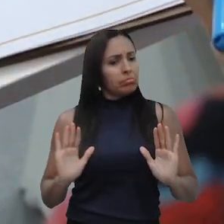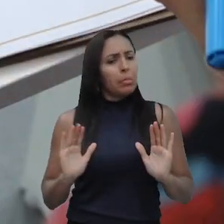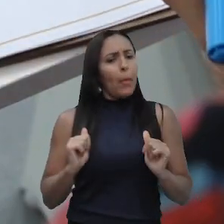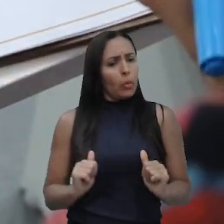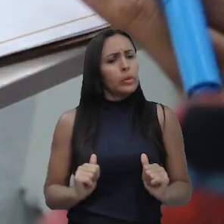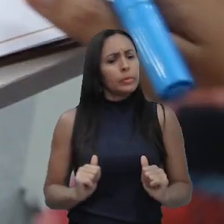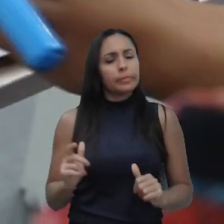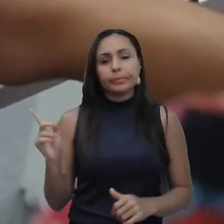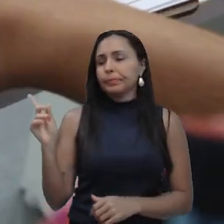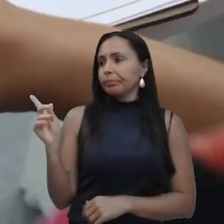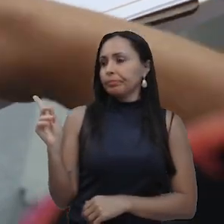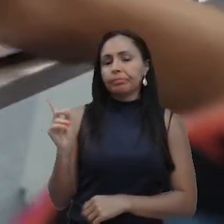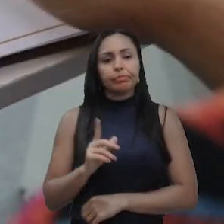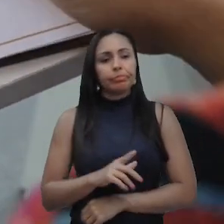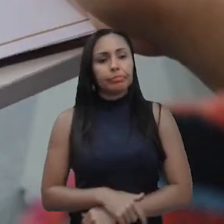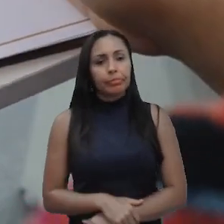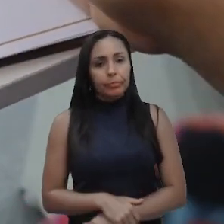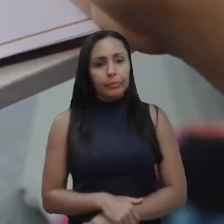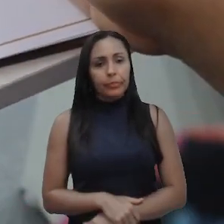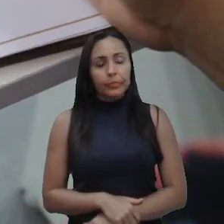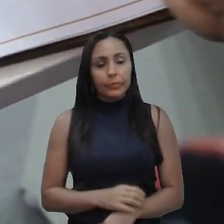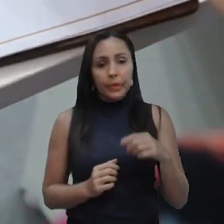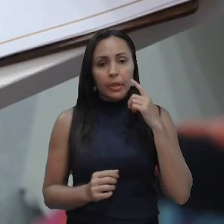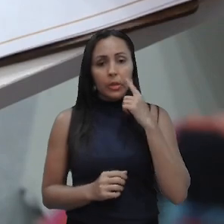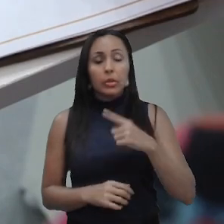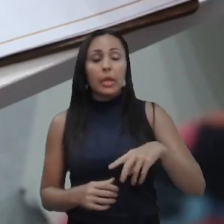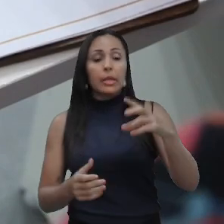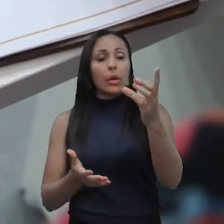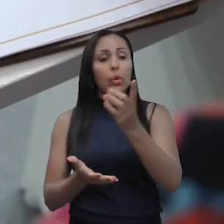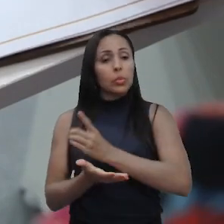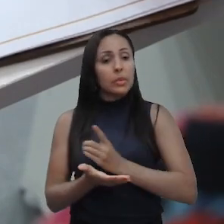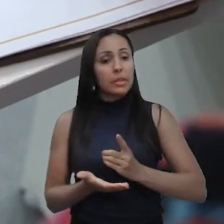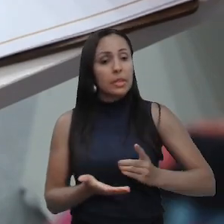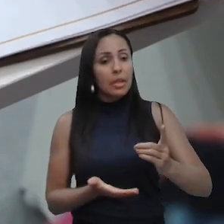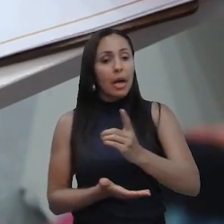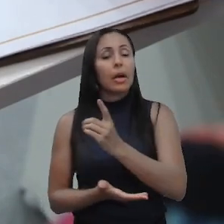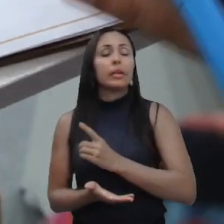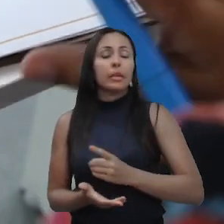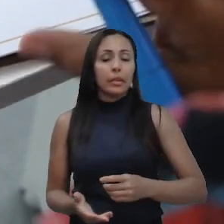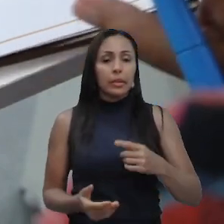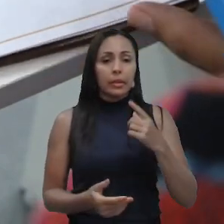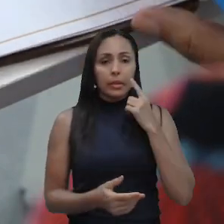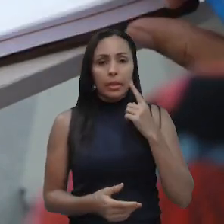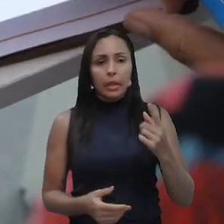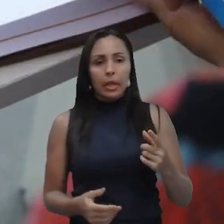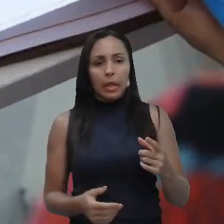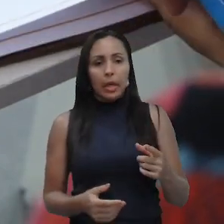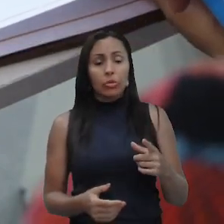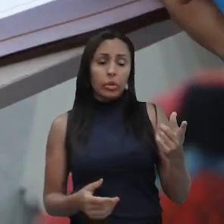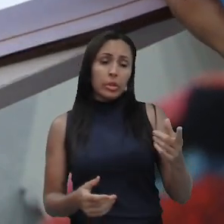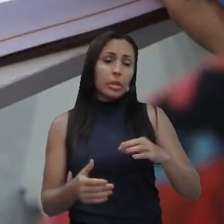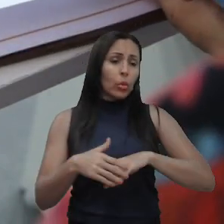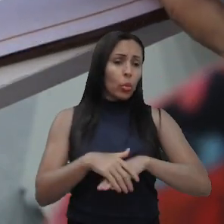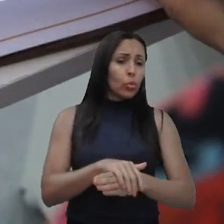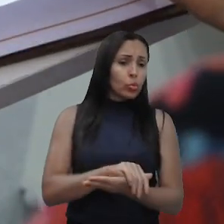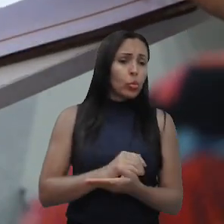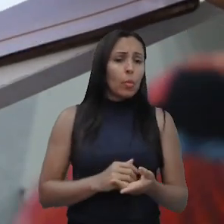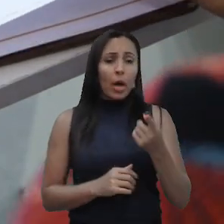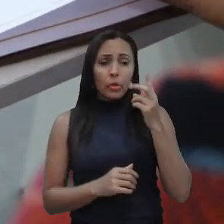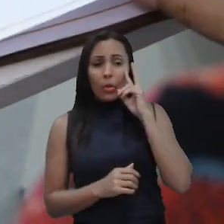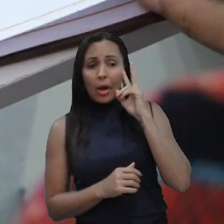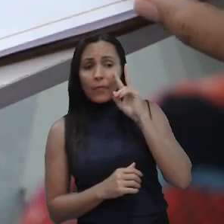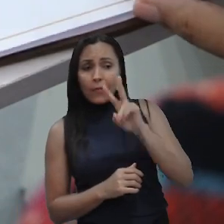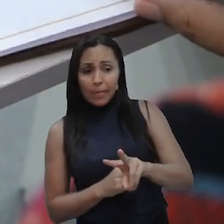uma ilustração. Isso seria o design, o grid, na verdade, retangular que a gente está tão acostumado a ver. Mas esse